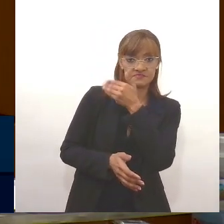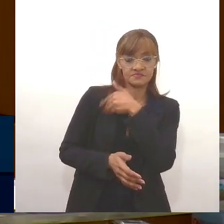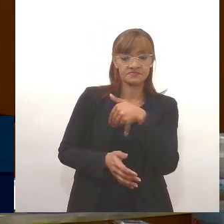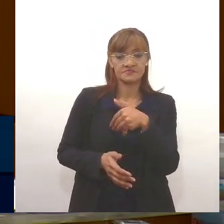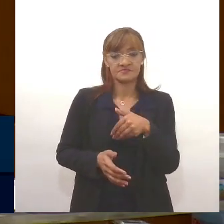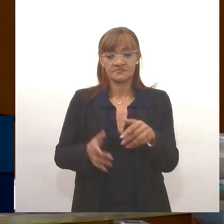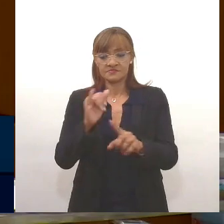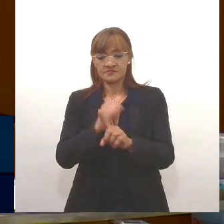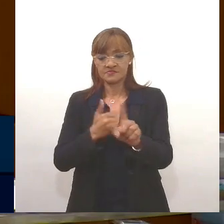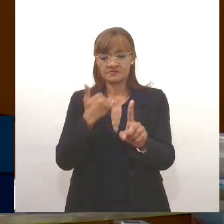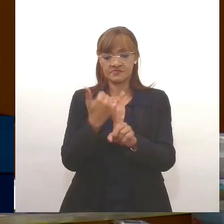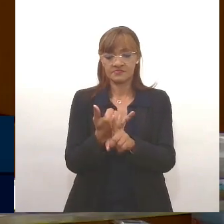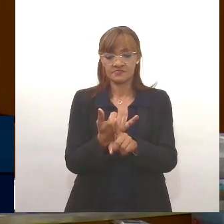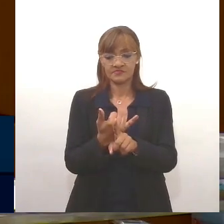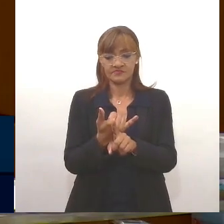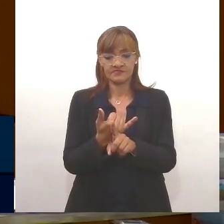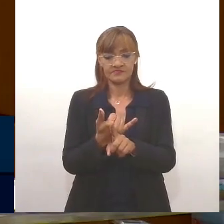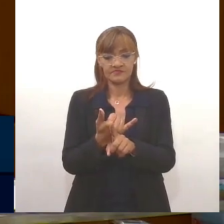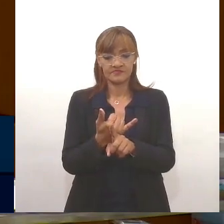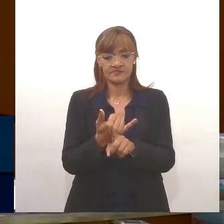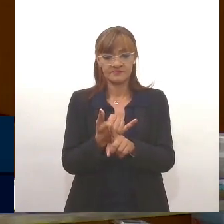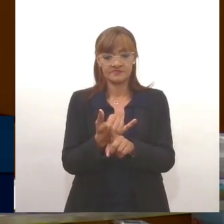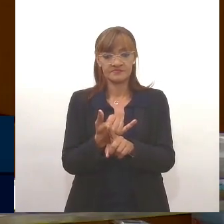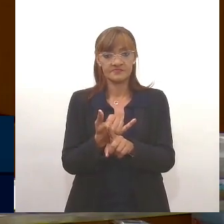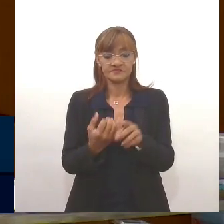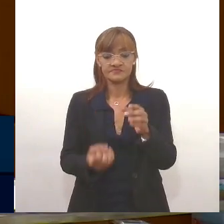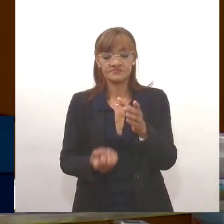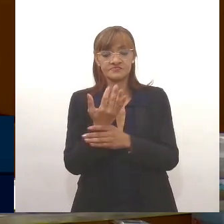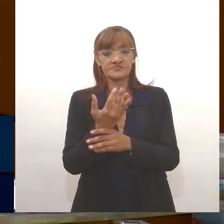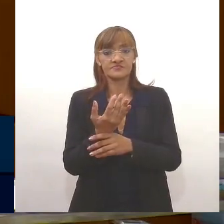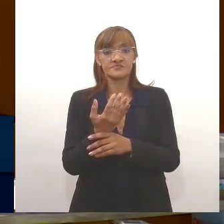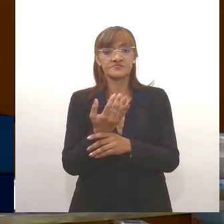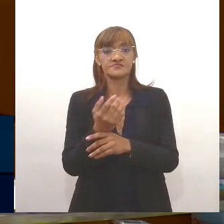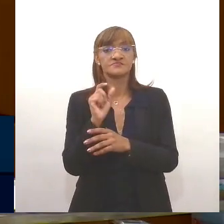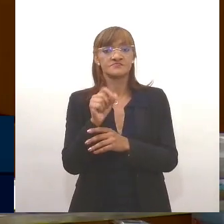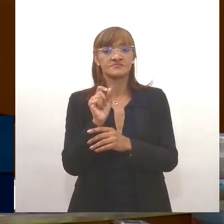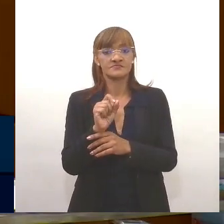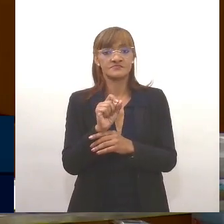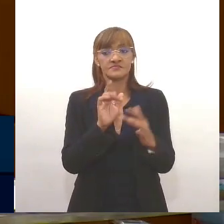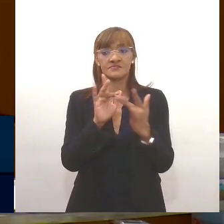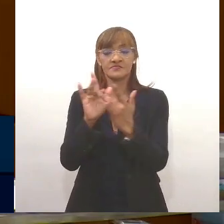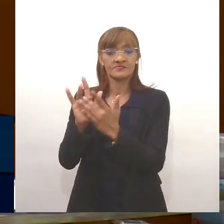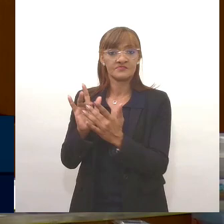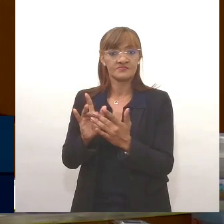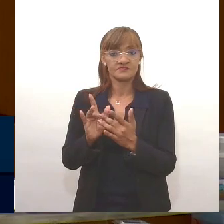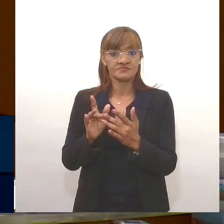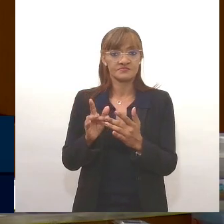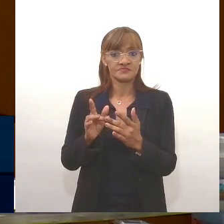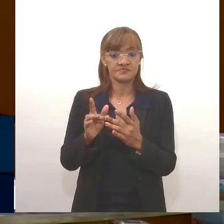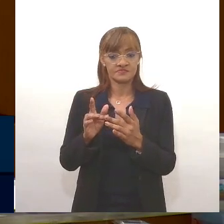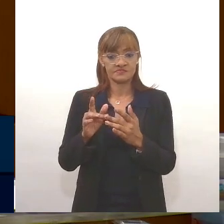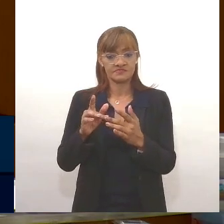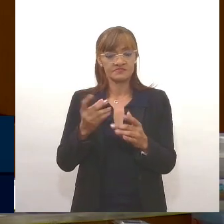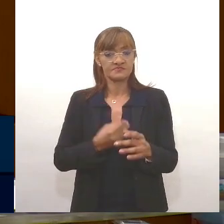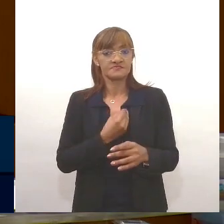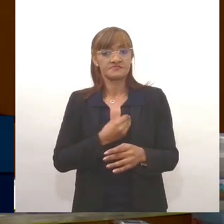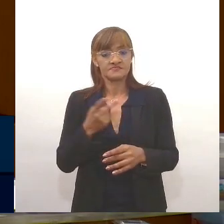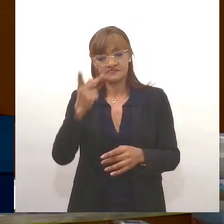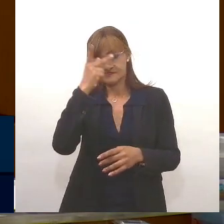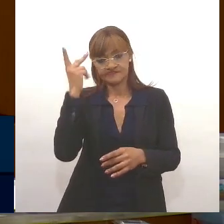construído socialmente por causa de certos comportamentos principalmente contra a nossa população